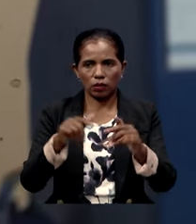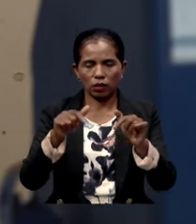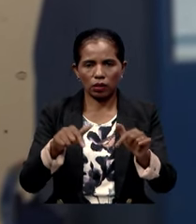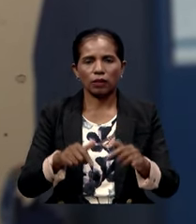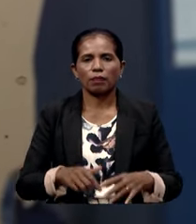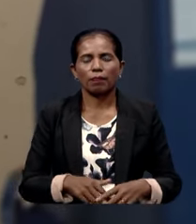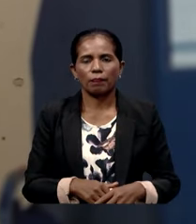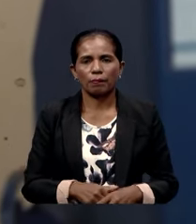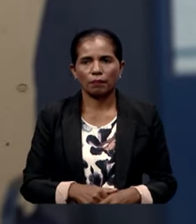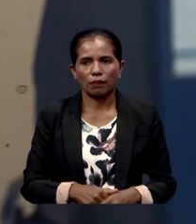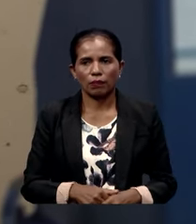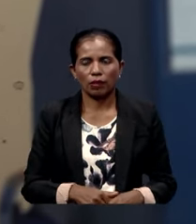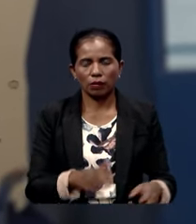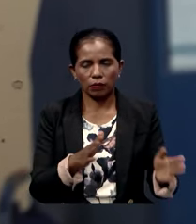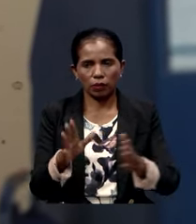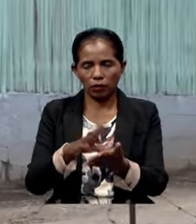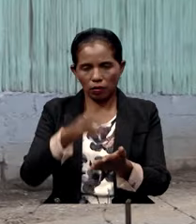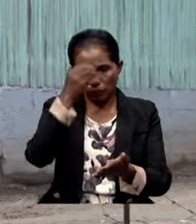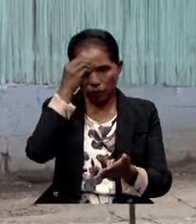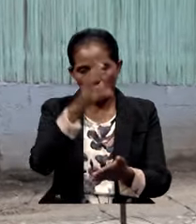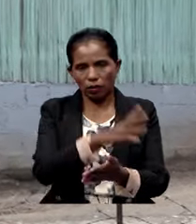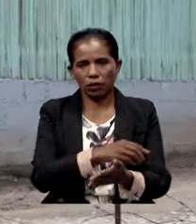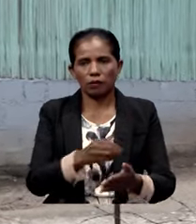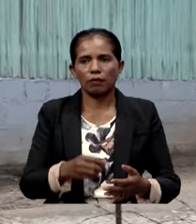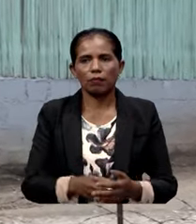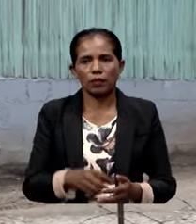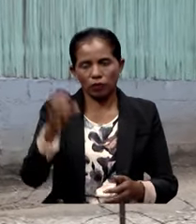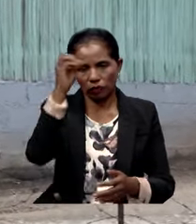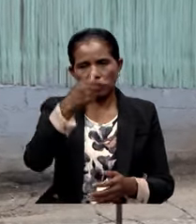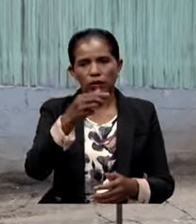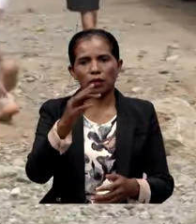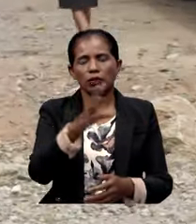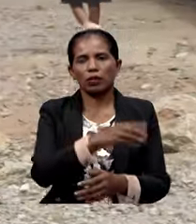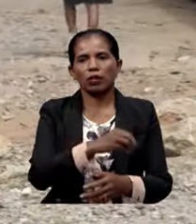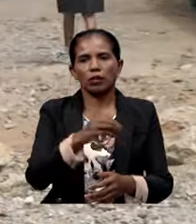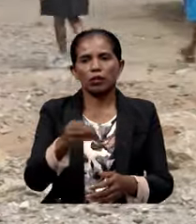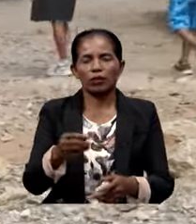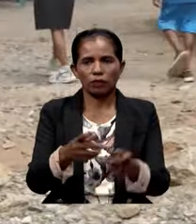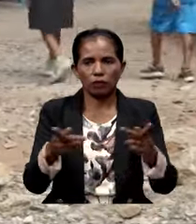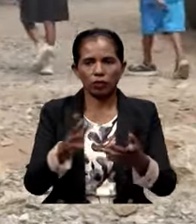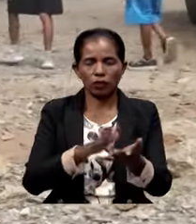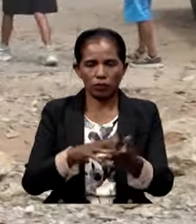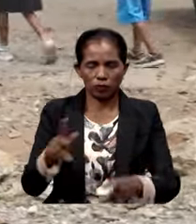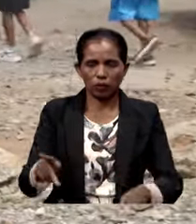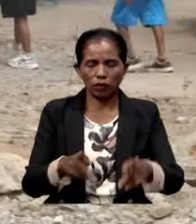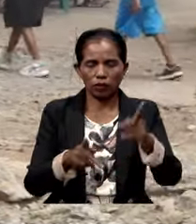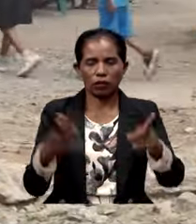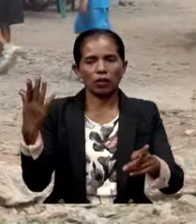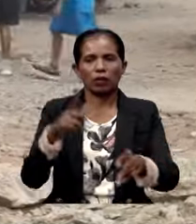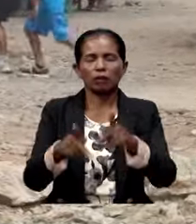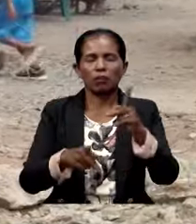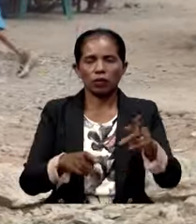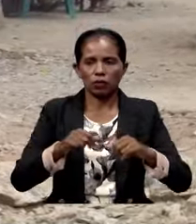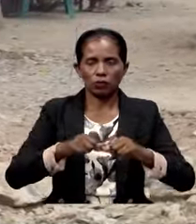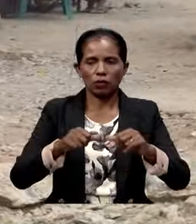niniane, e a processo aprendizagem, ma... Observação de emen e a terreno arredor escola pública nebe habitante Sira